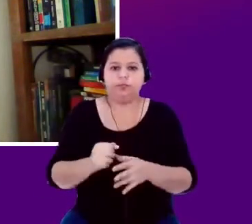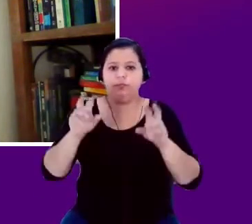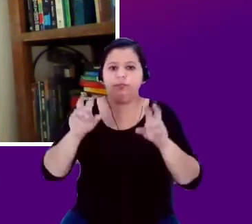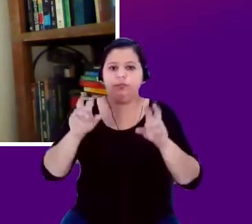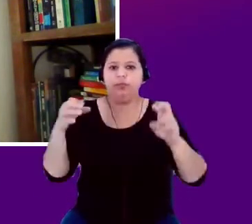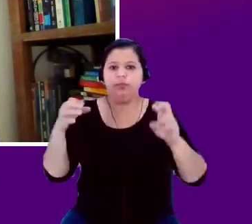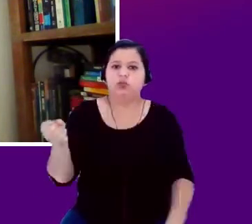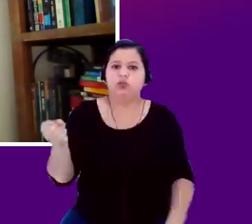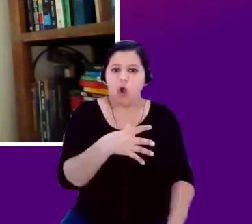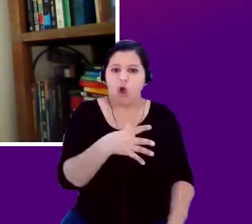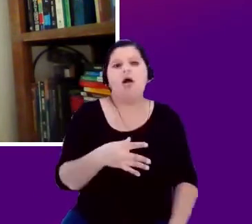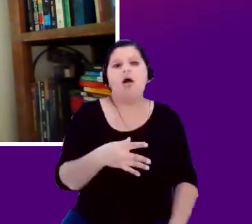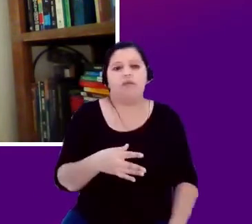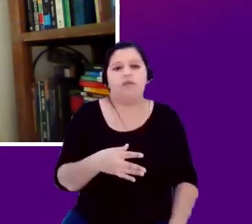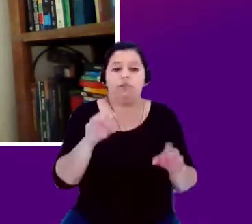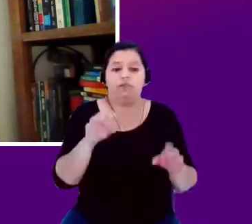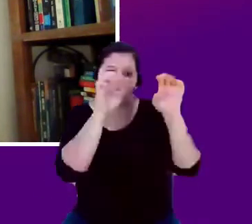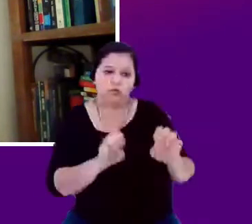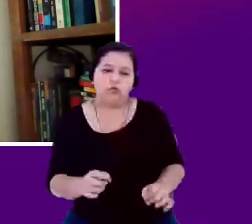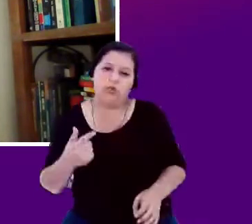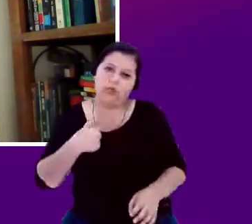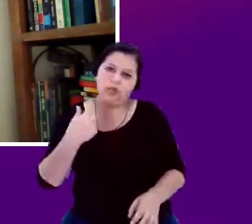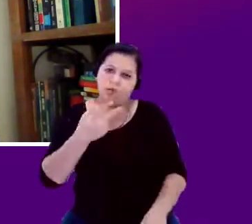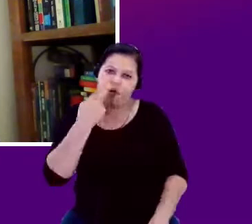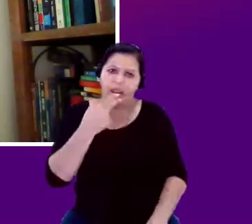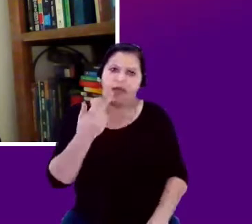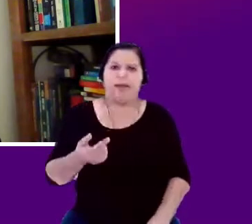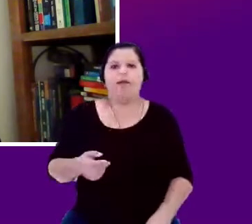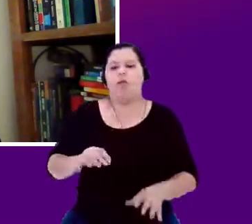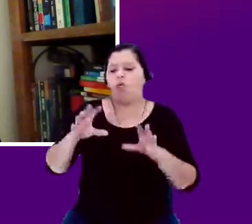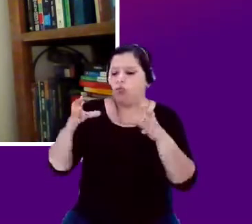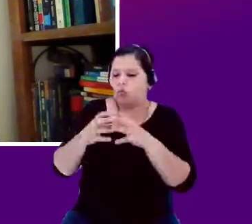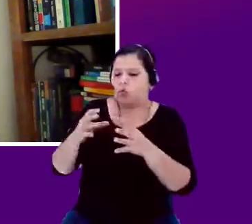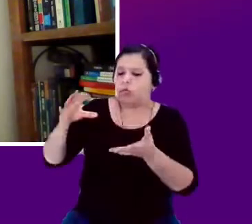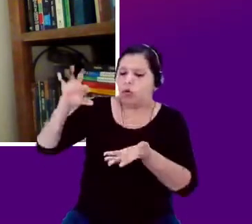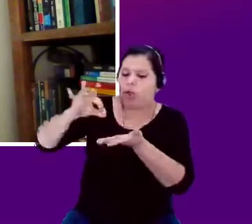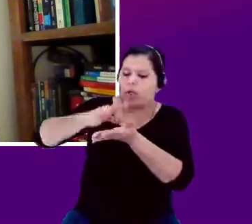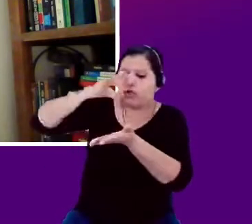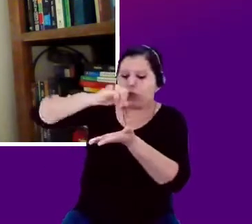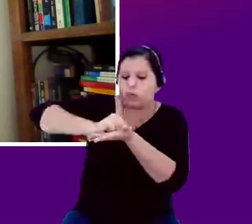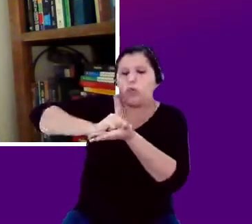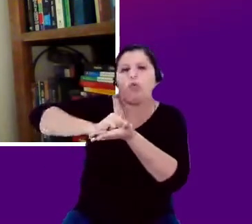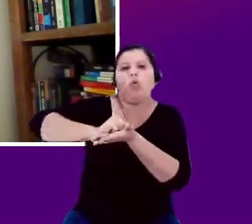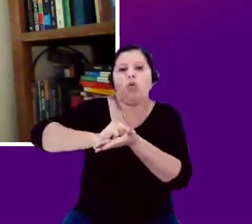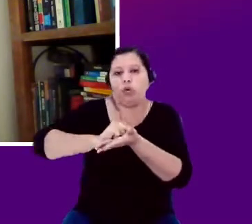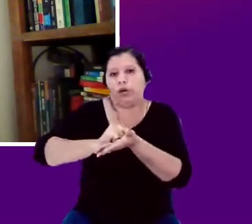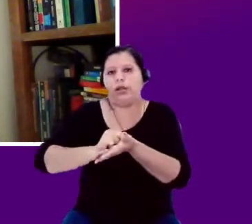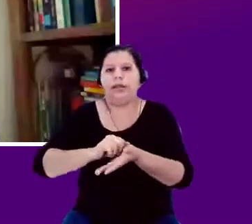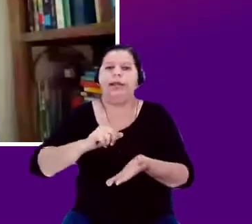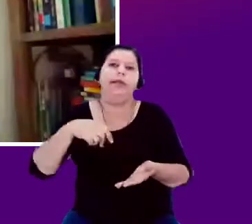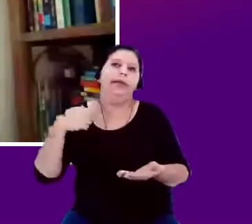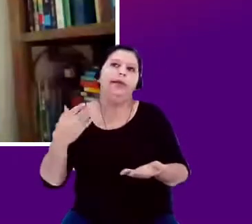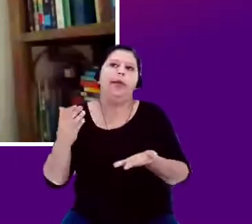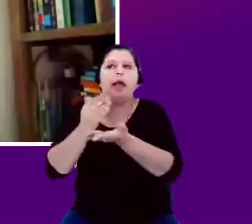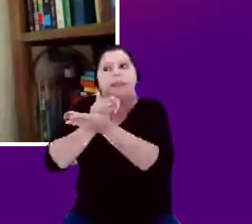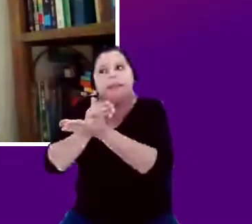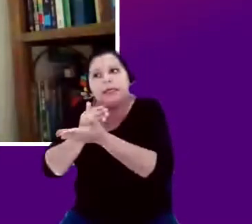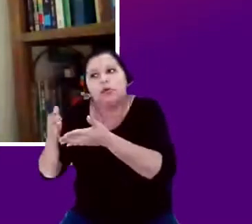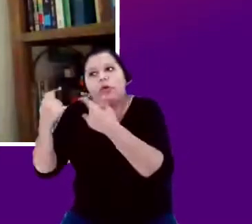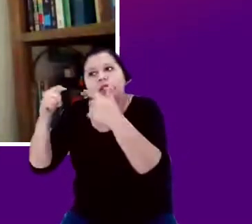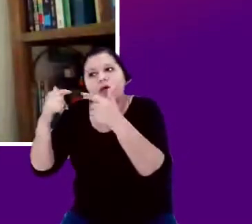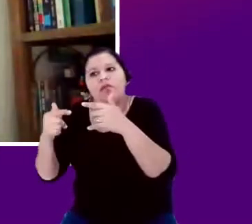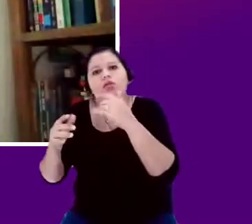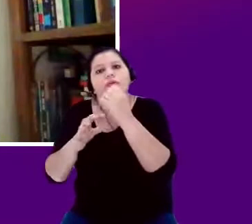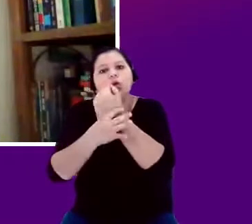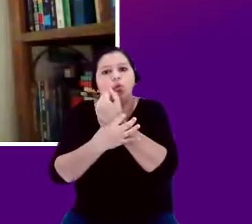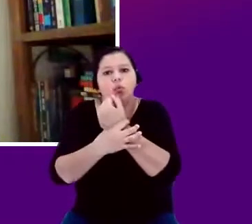até mencionei na fala inicial, como as registradoras, não mencionei, mas menciono agora, as iniciadoras de serviços de seguros, que nós temos